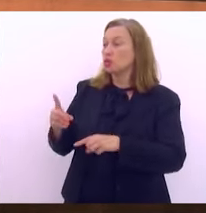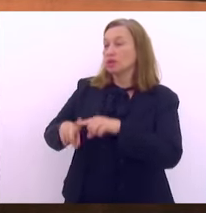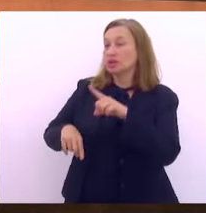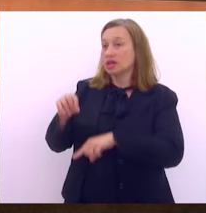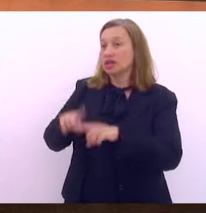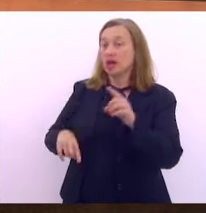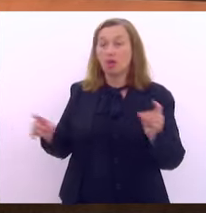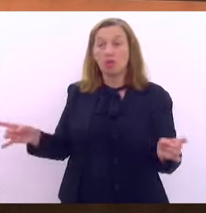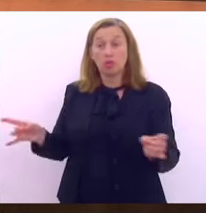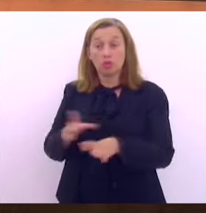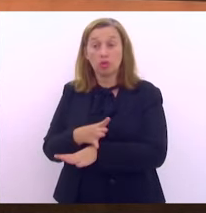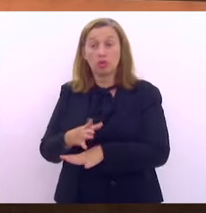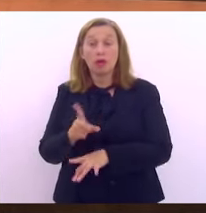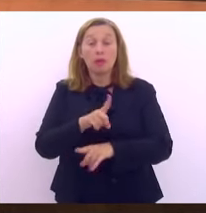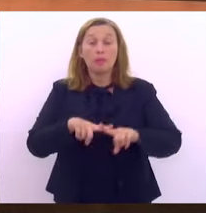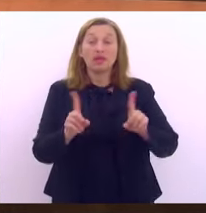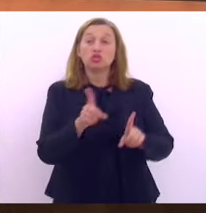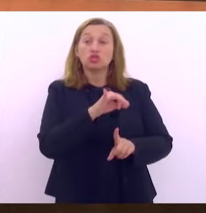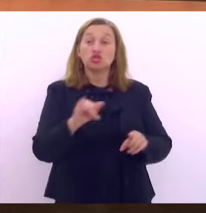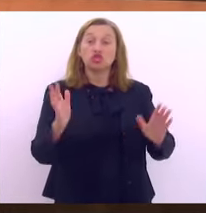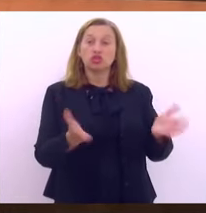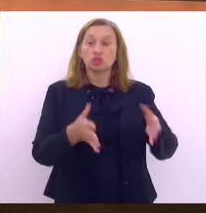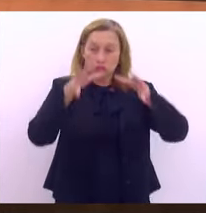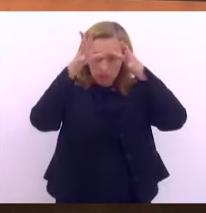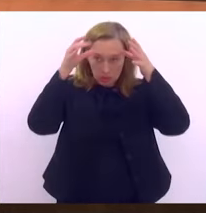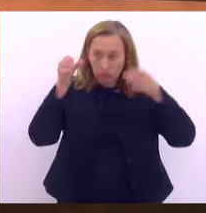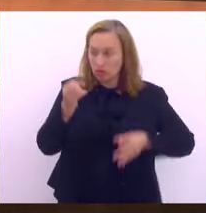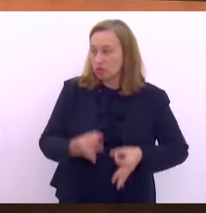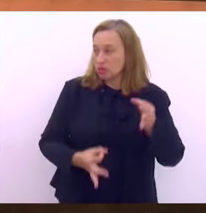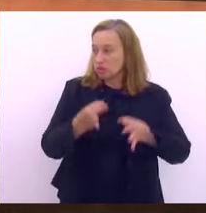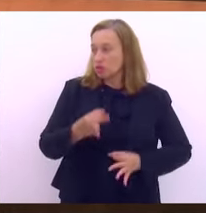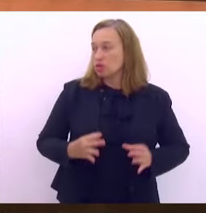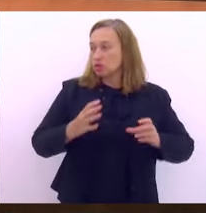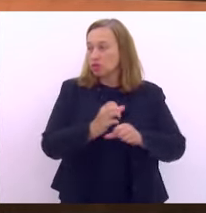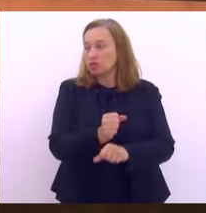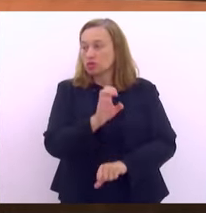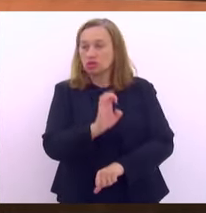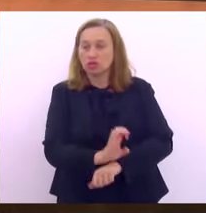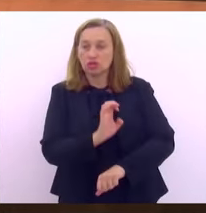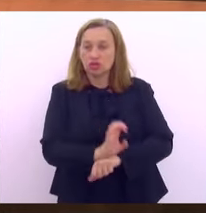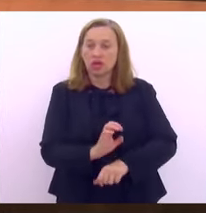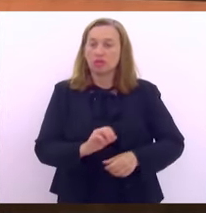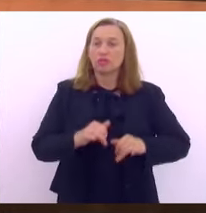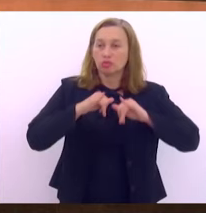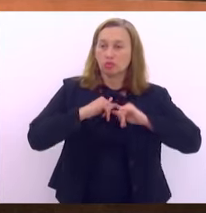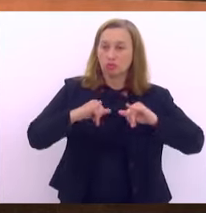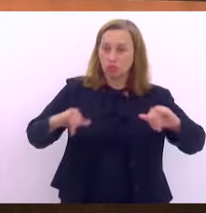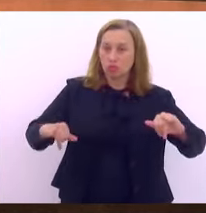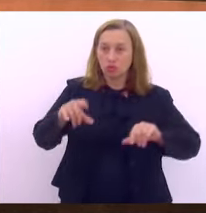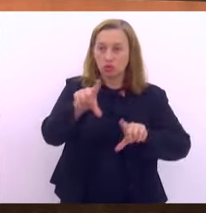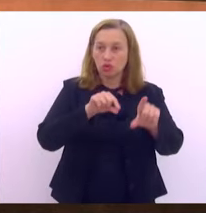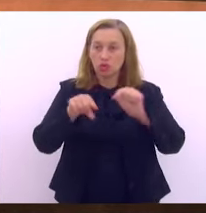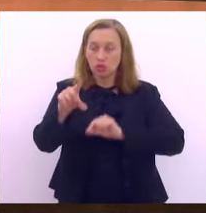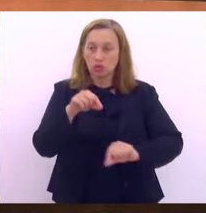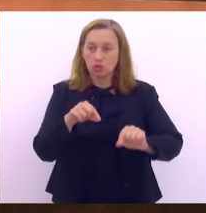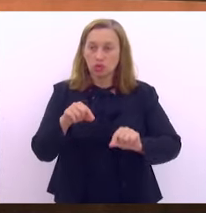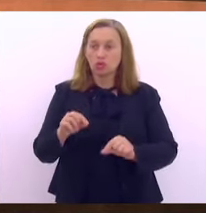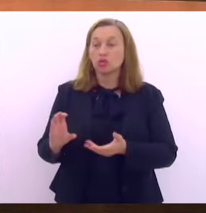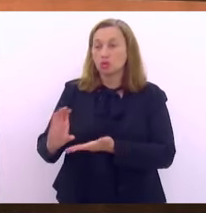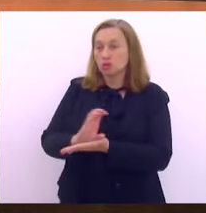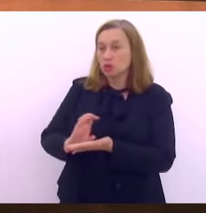hoje, o Tribunal de Contas do Estado publicou uma decisão de um dos seus